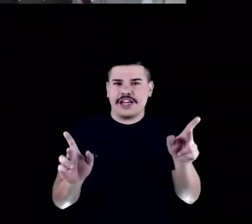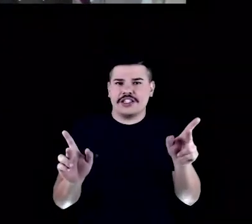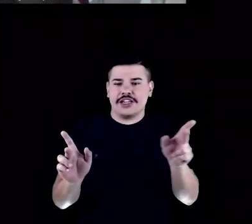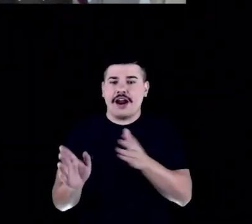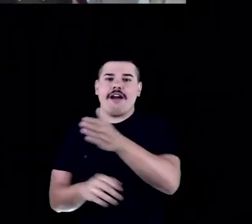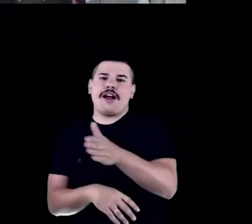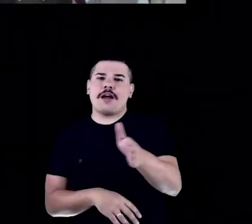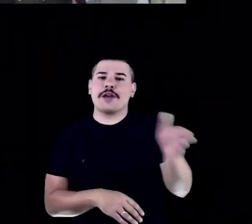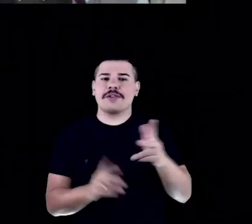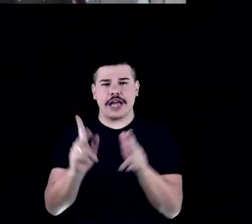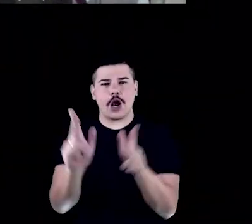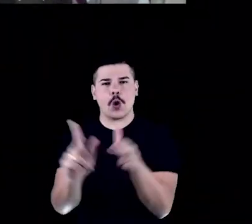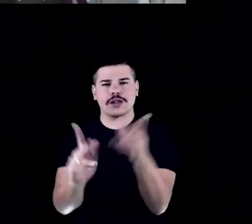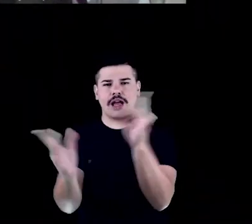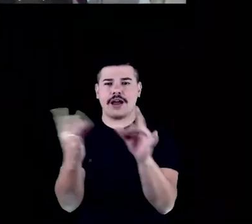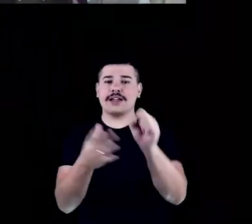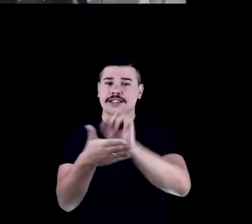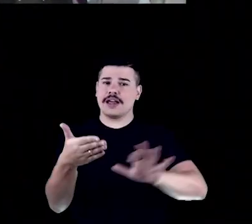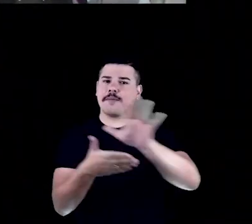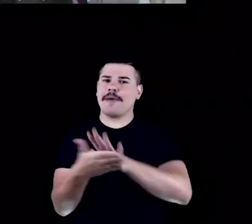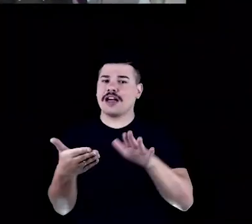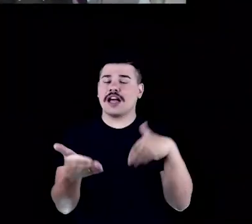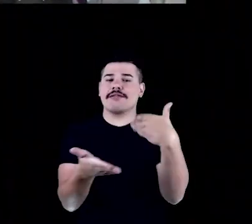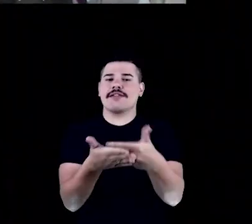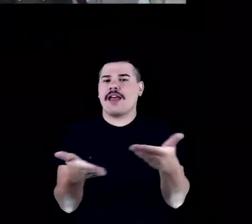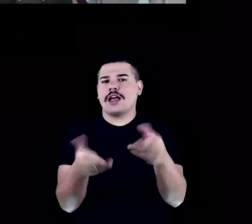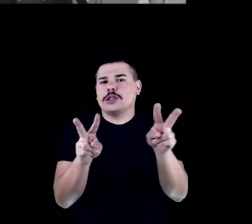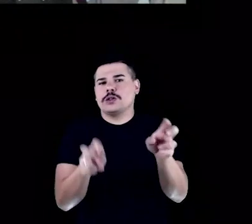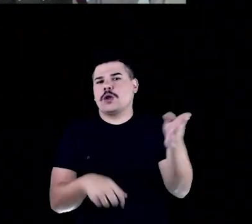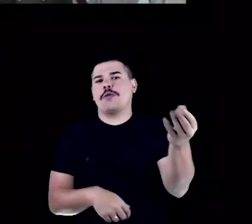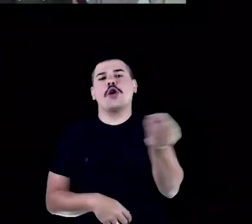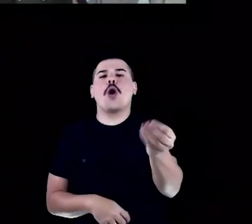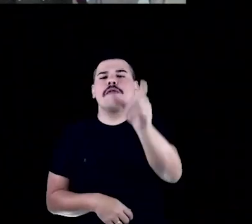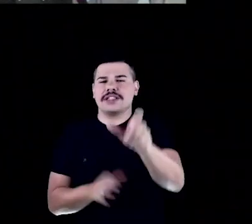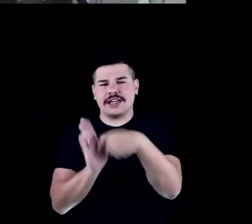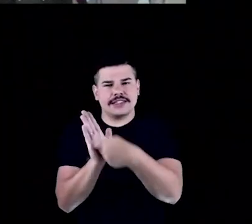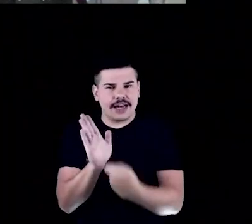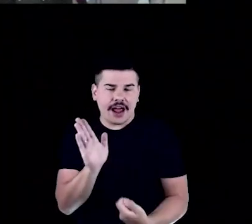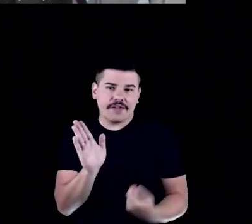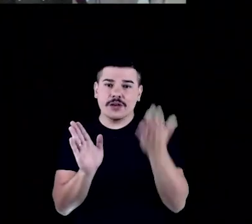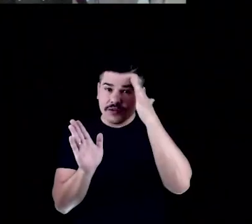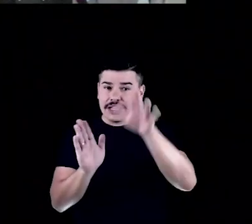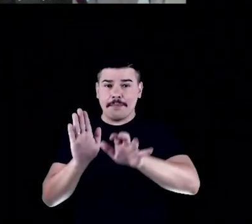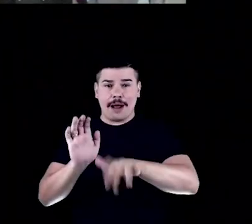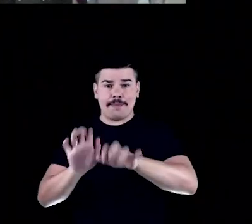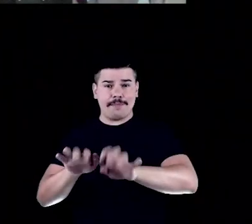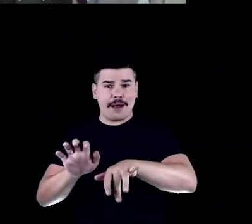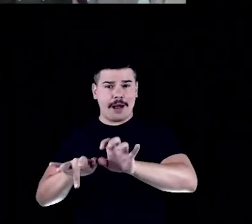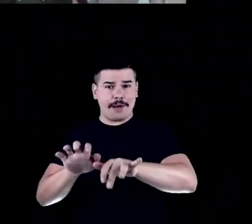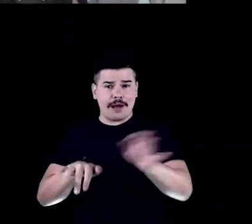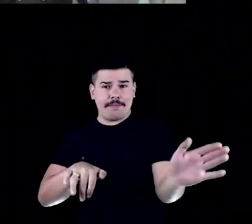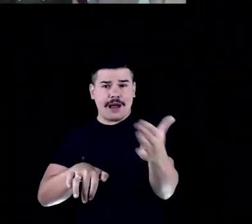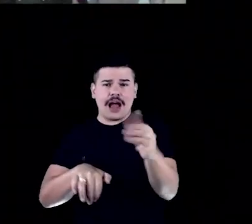diferentes vias para você ir compondo esses sentidos para você, até a questão de como você escreve, você faz em máquina de